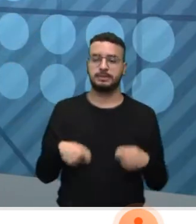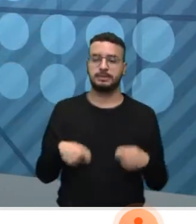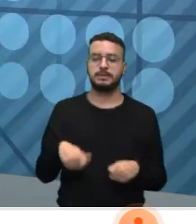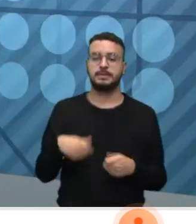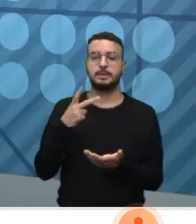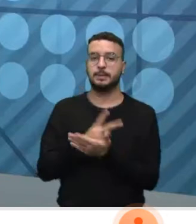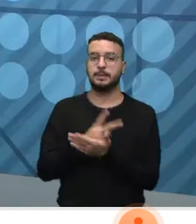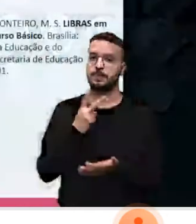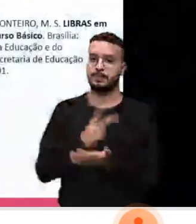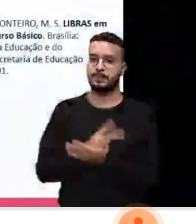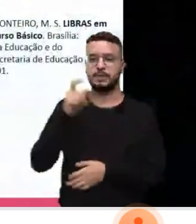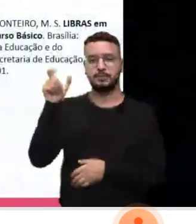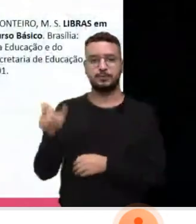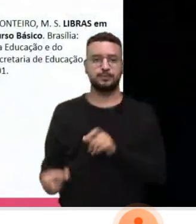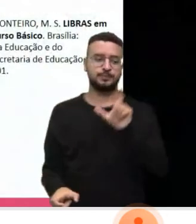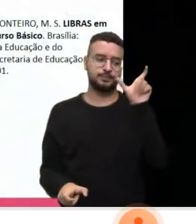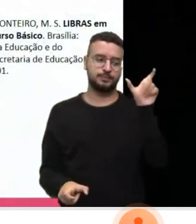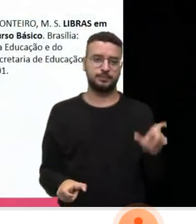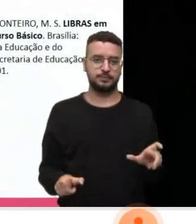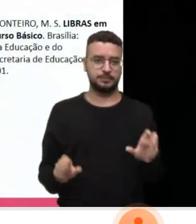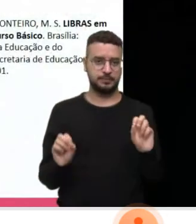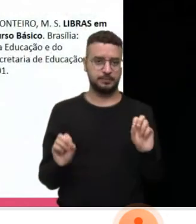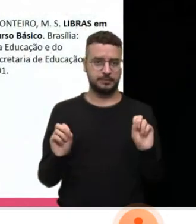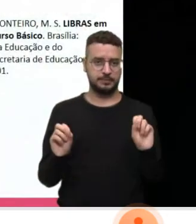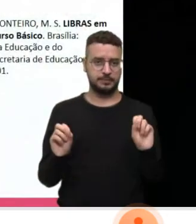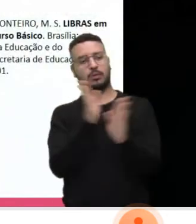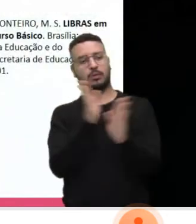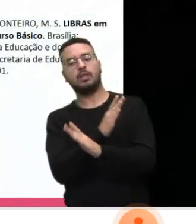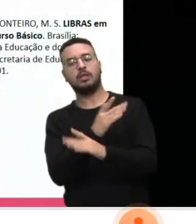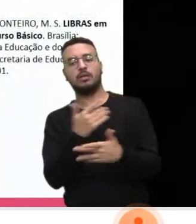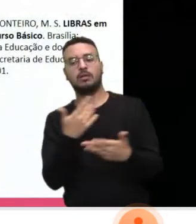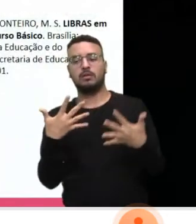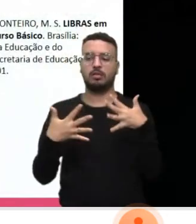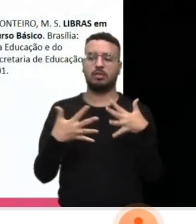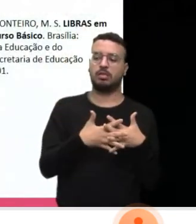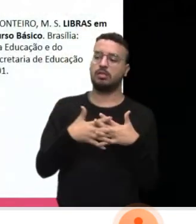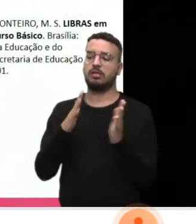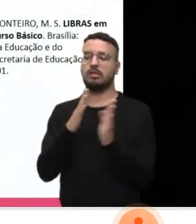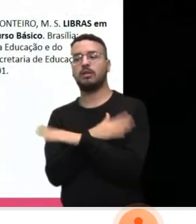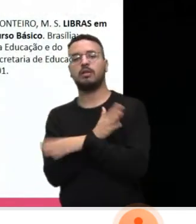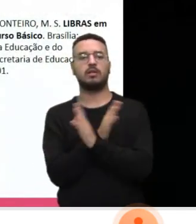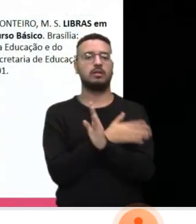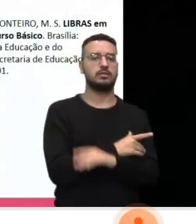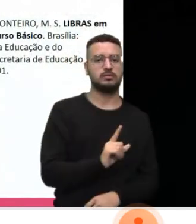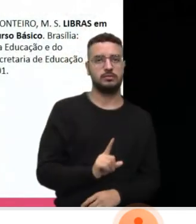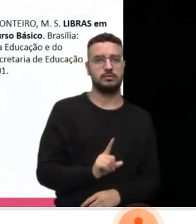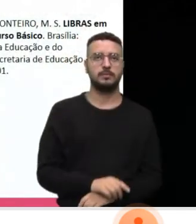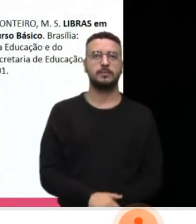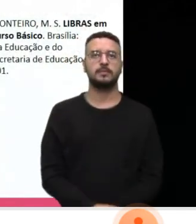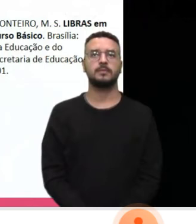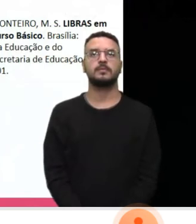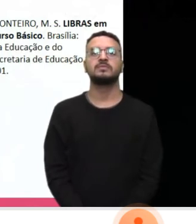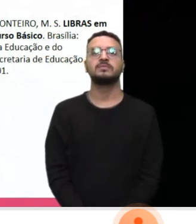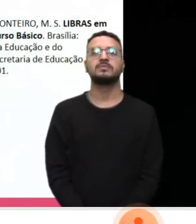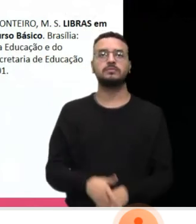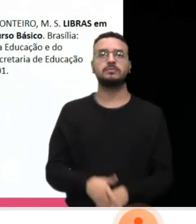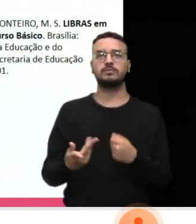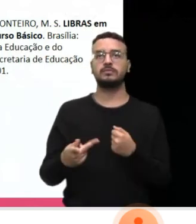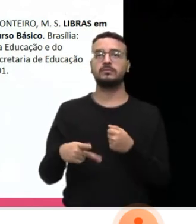No quadro, os pronomes agora no plural. Então, a configuração da mão não vai mudar, né?